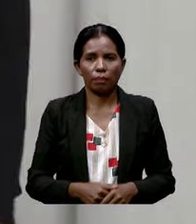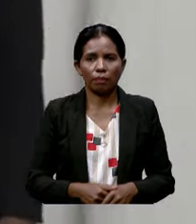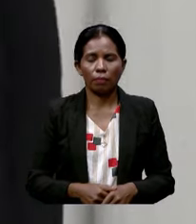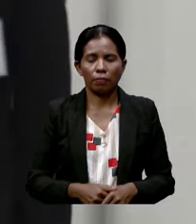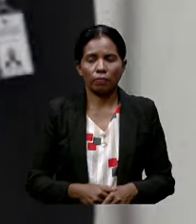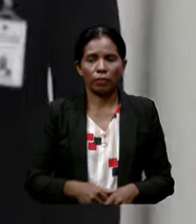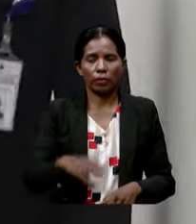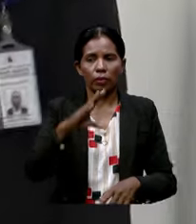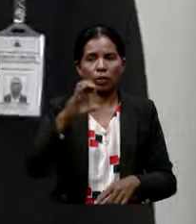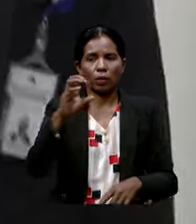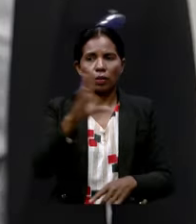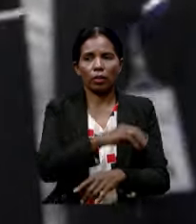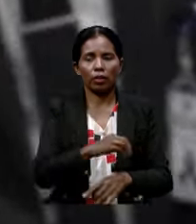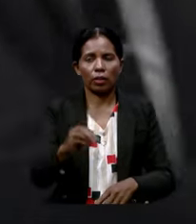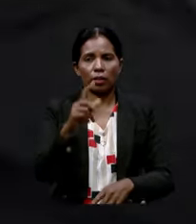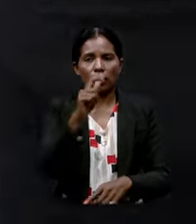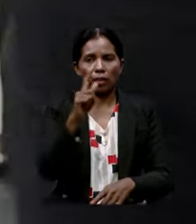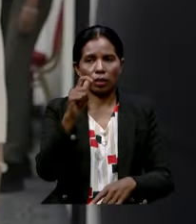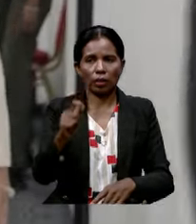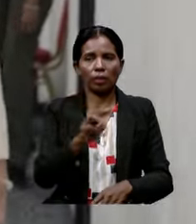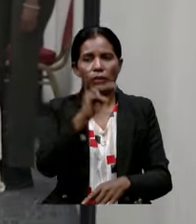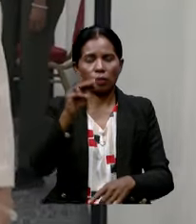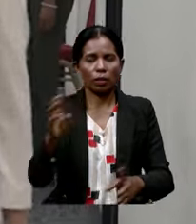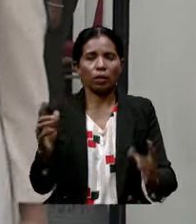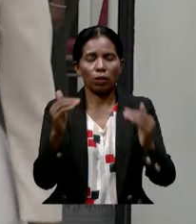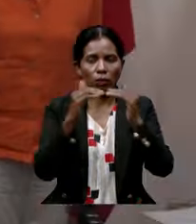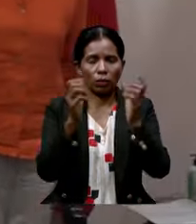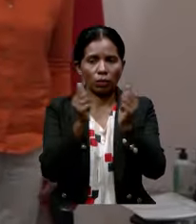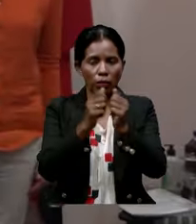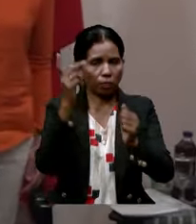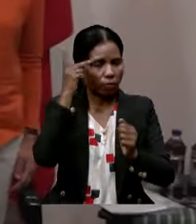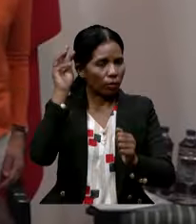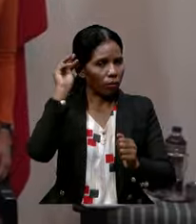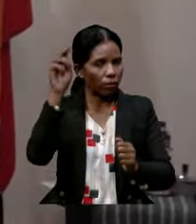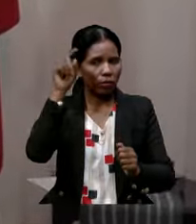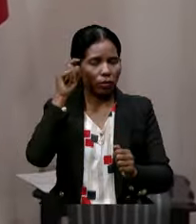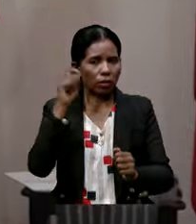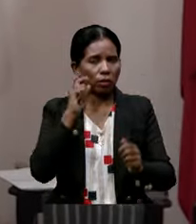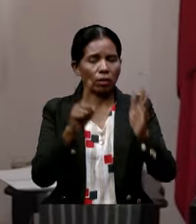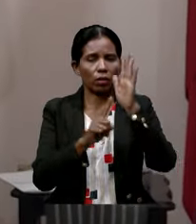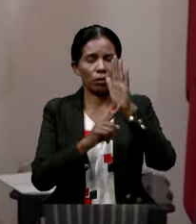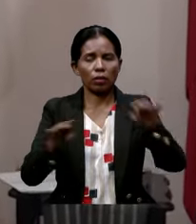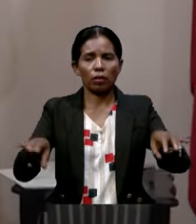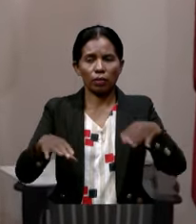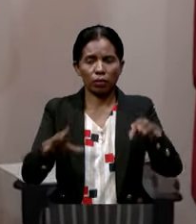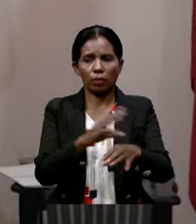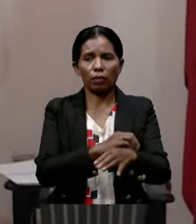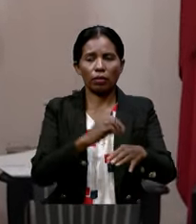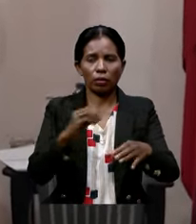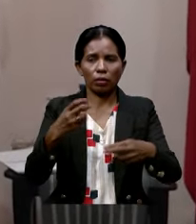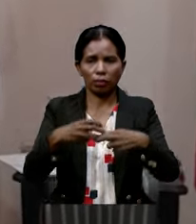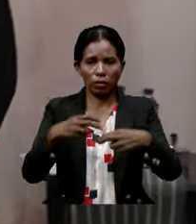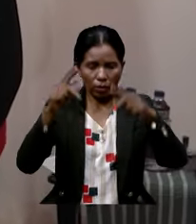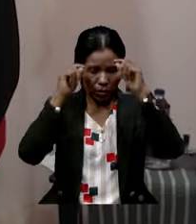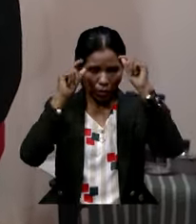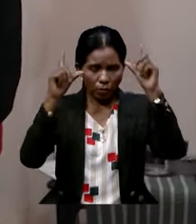CEO Fon Timor Telecom segunda nem halou encontro o primeiro-ministro Kerala Xanana Guzmão, o diretor progresso serviço no desafio que Timor